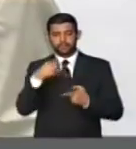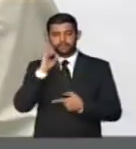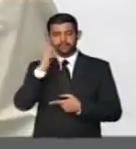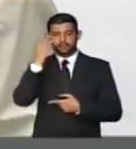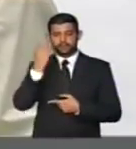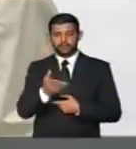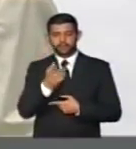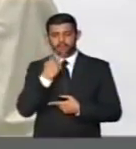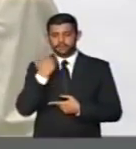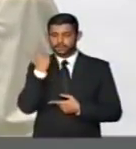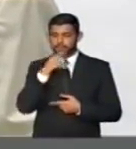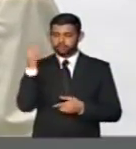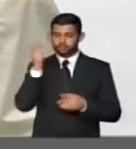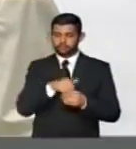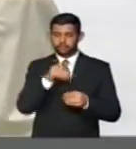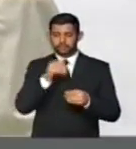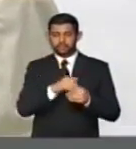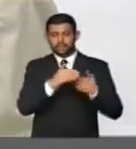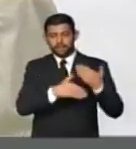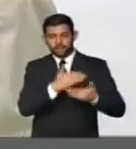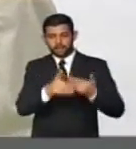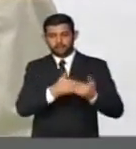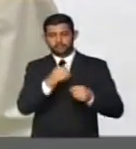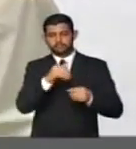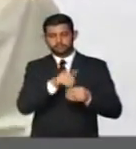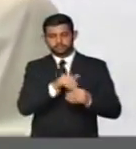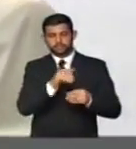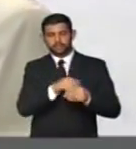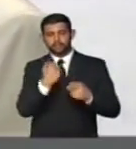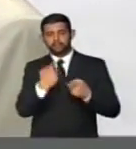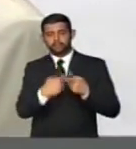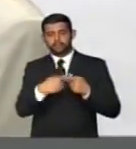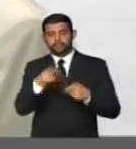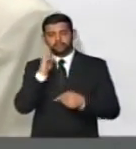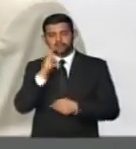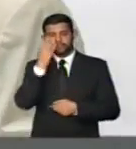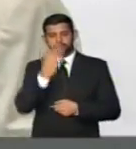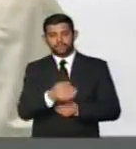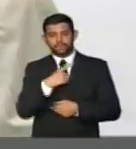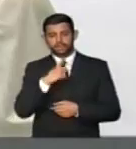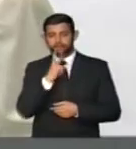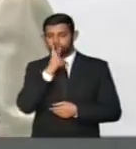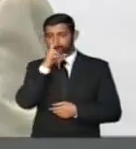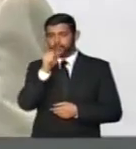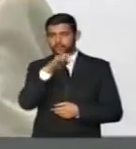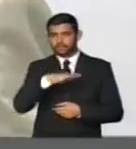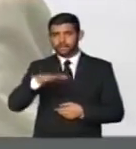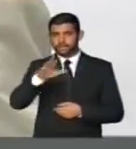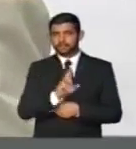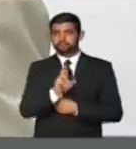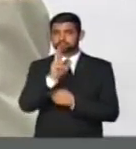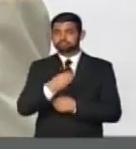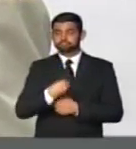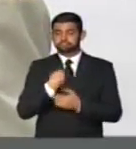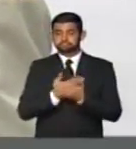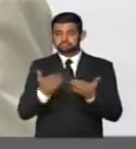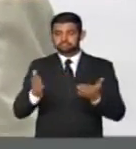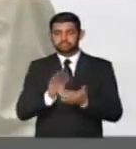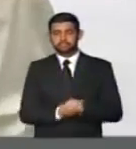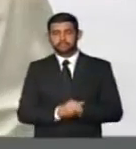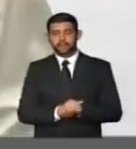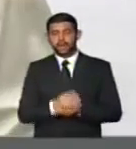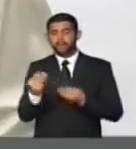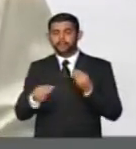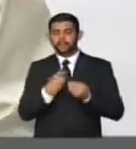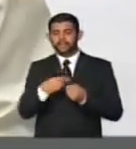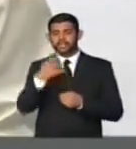de relógio a cada pleito e porque vossa excelência é tão forte na região que representa e